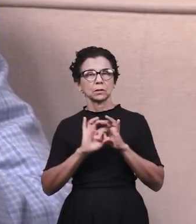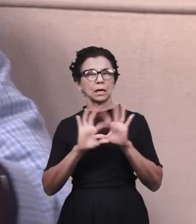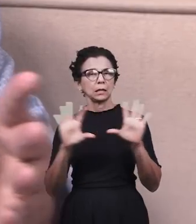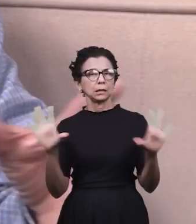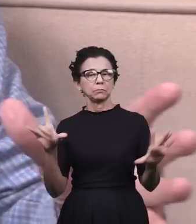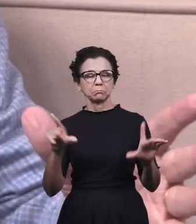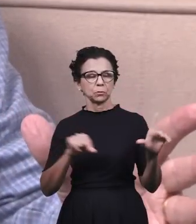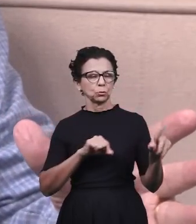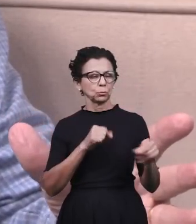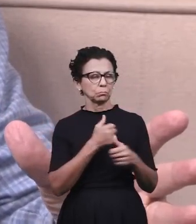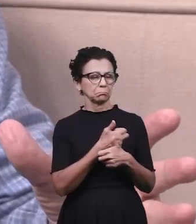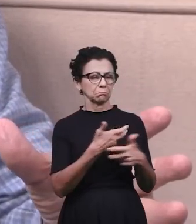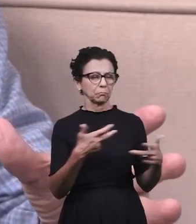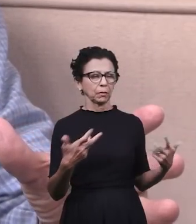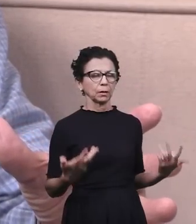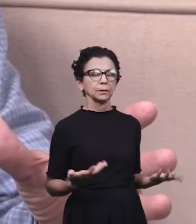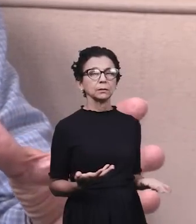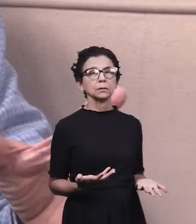livre arbítrio.